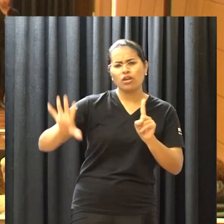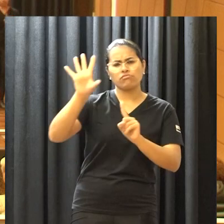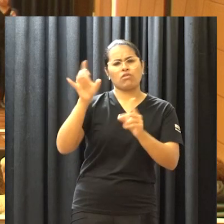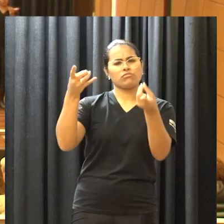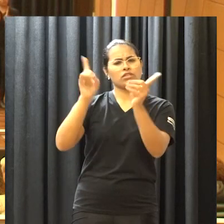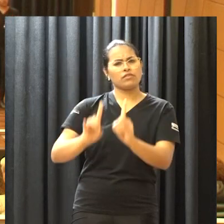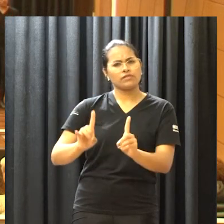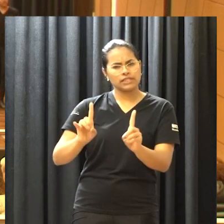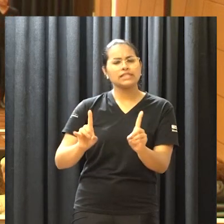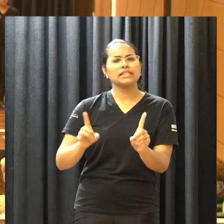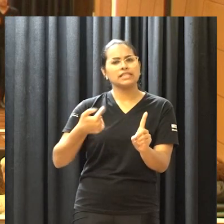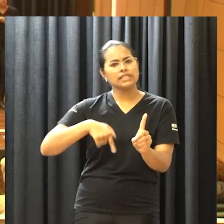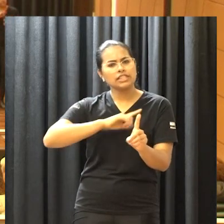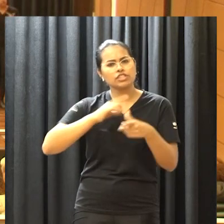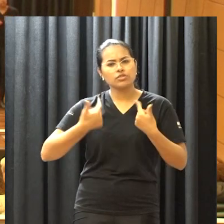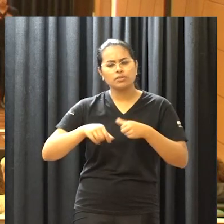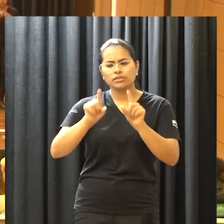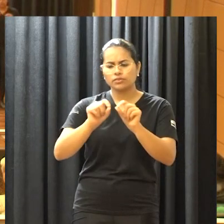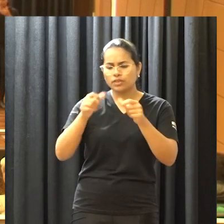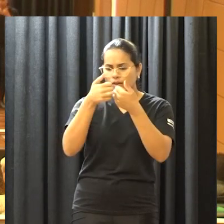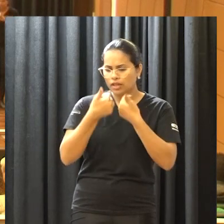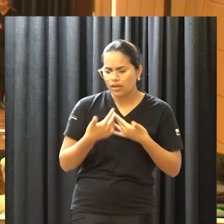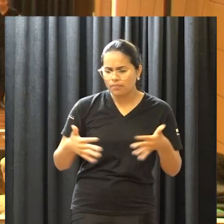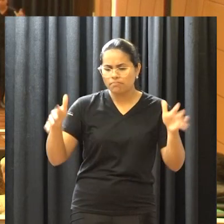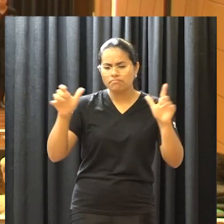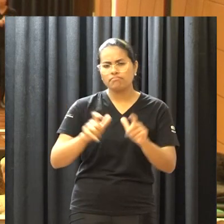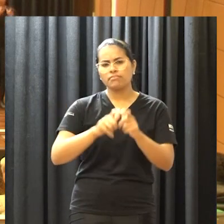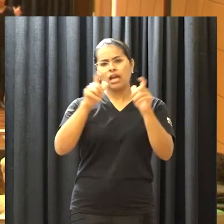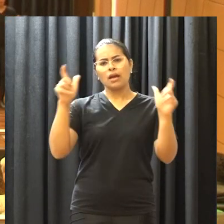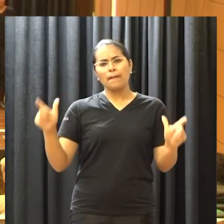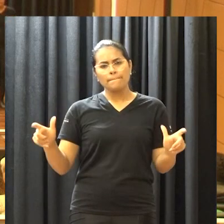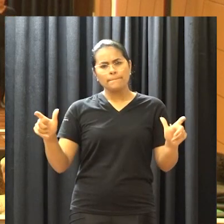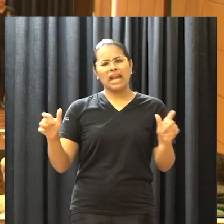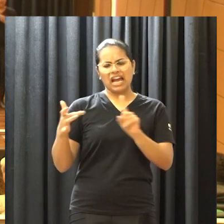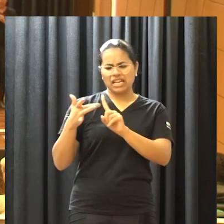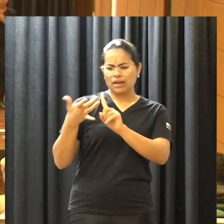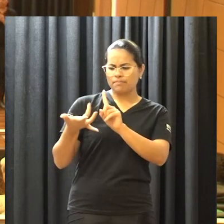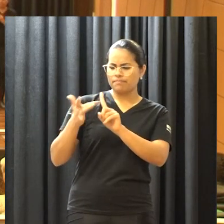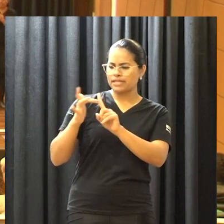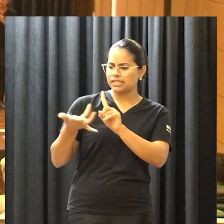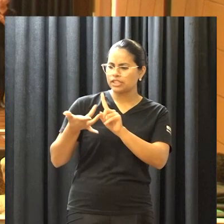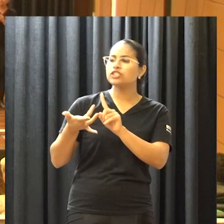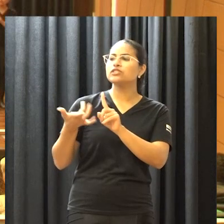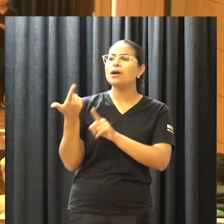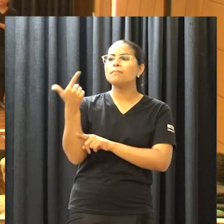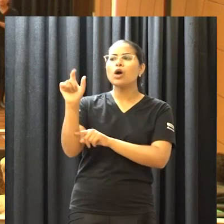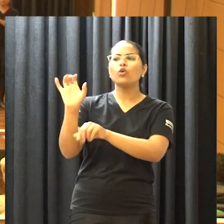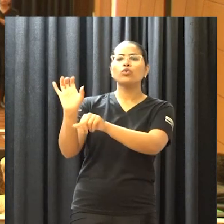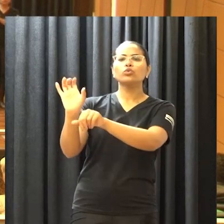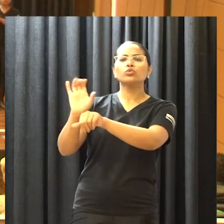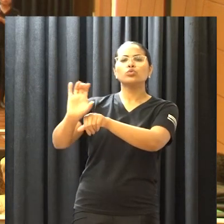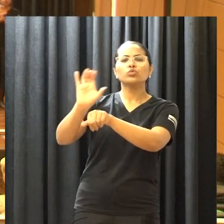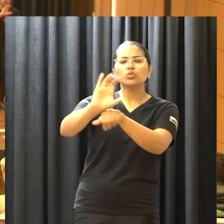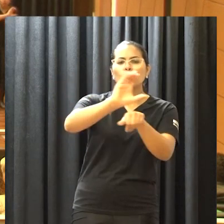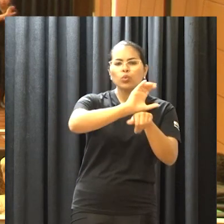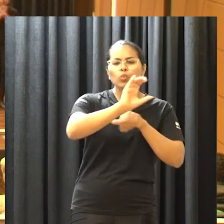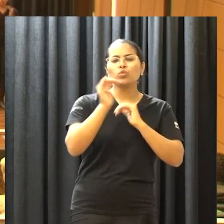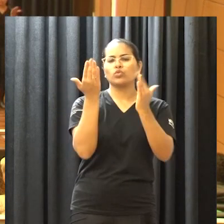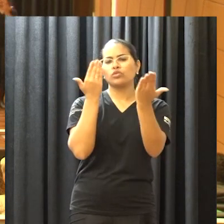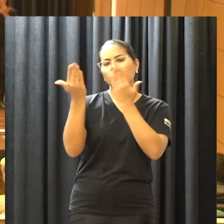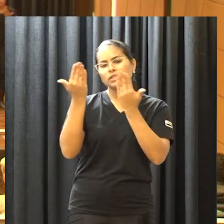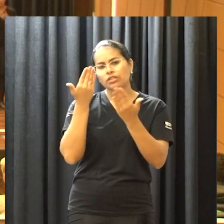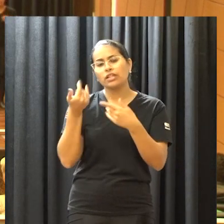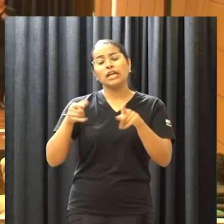que precisamos ampliar esse letramento anticapacitista para outros cursos de psicologia e também